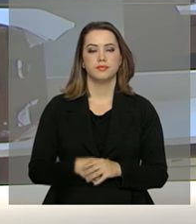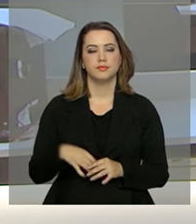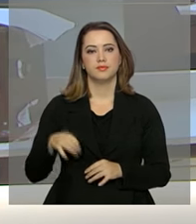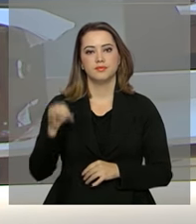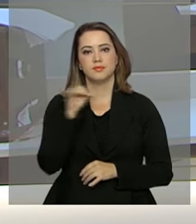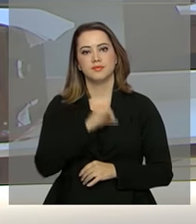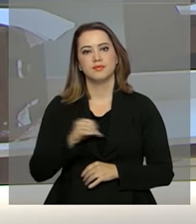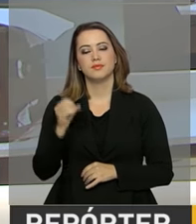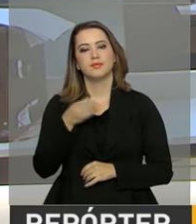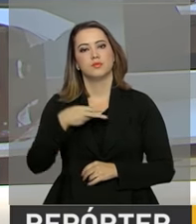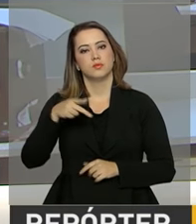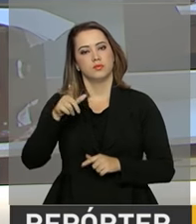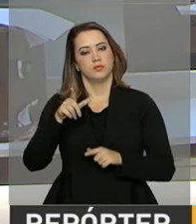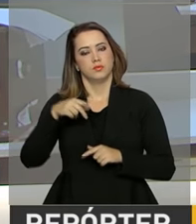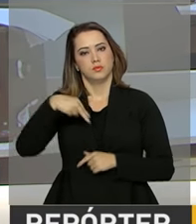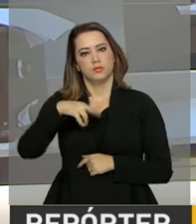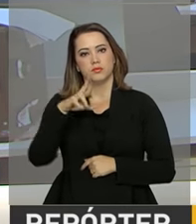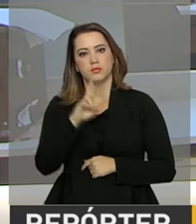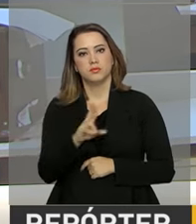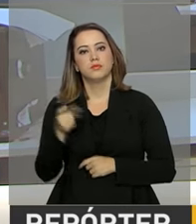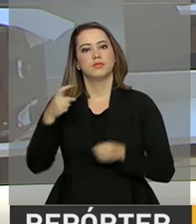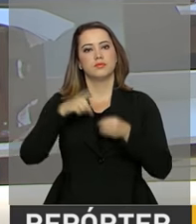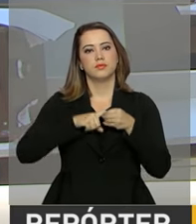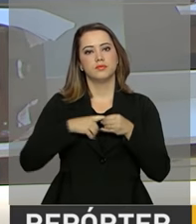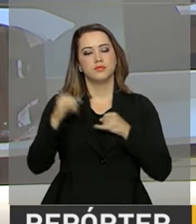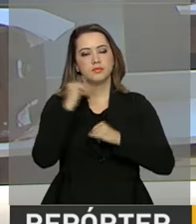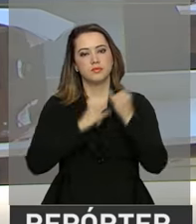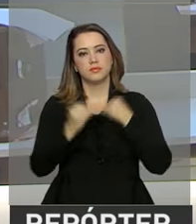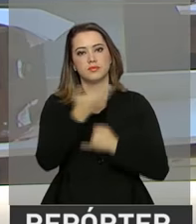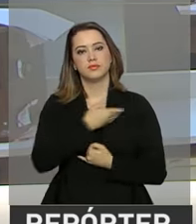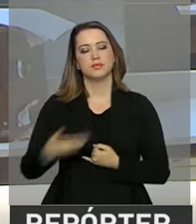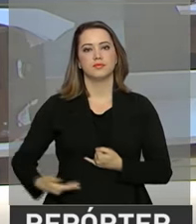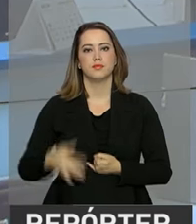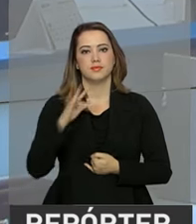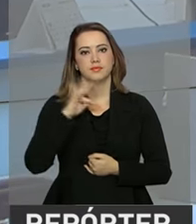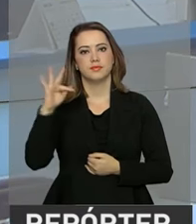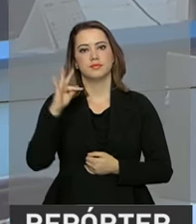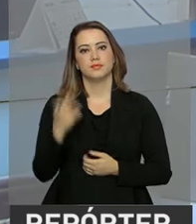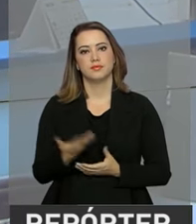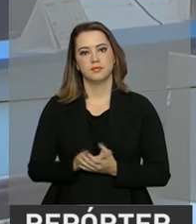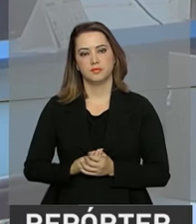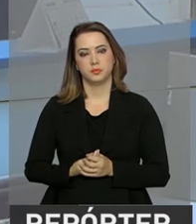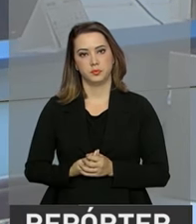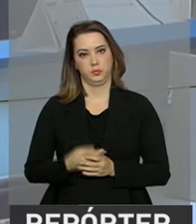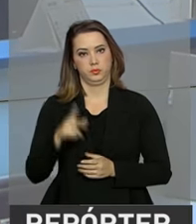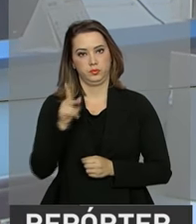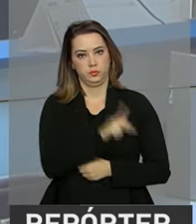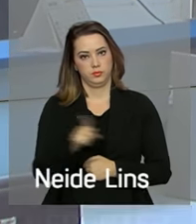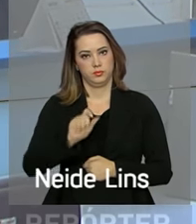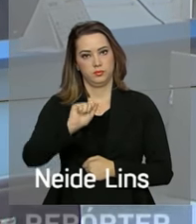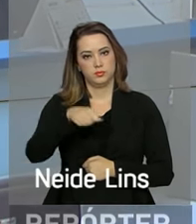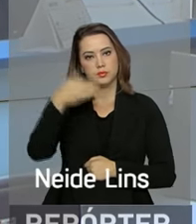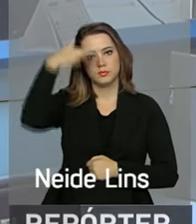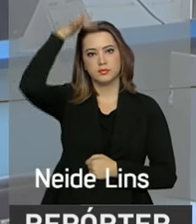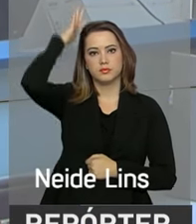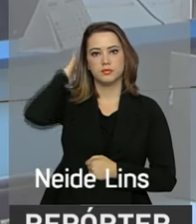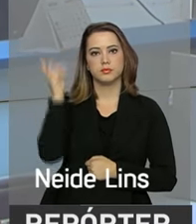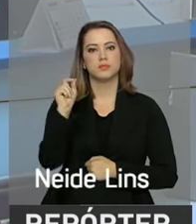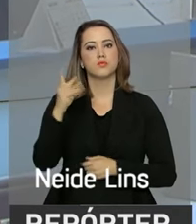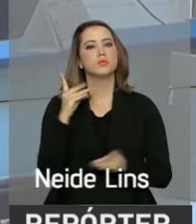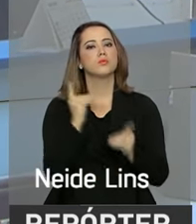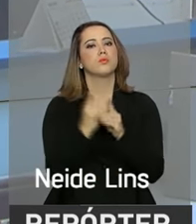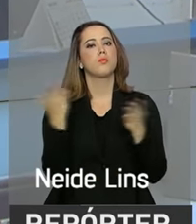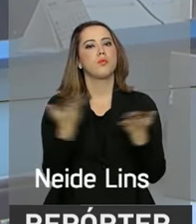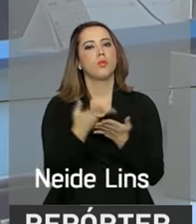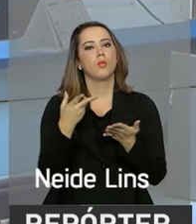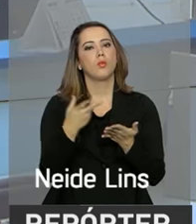Olá o repórter NBR está de volta com as notícias do governo federal o presidente em exercício Michel Temer